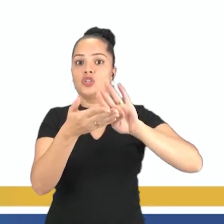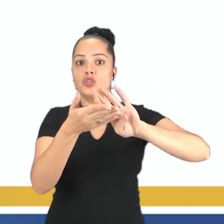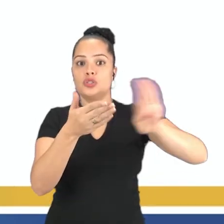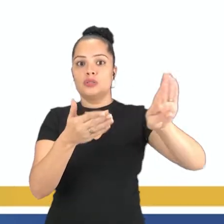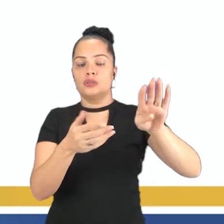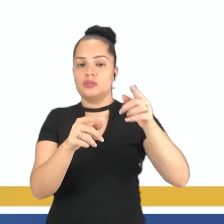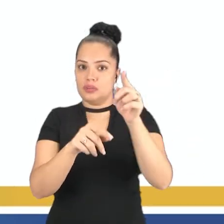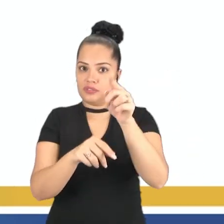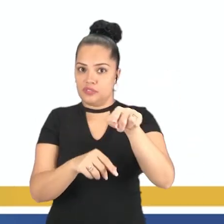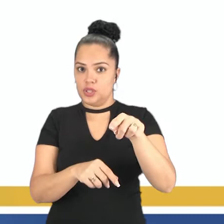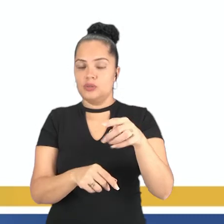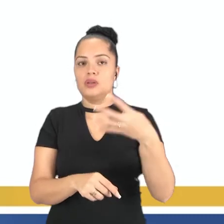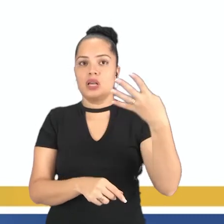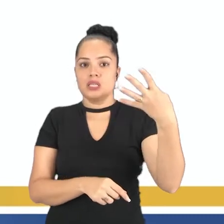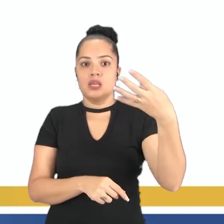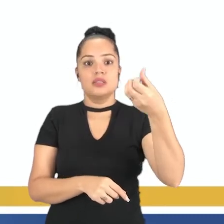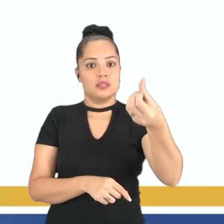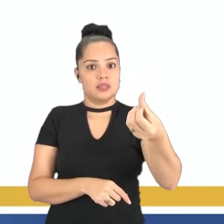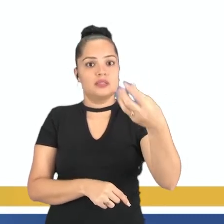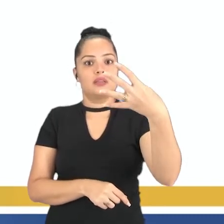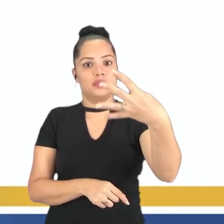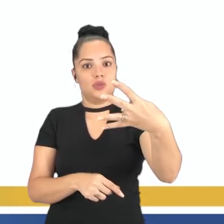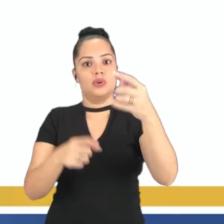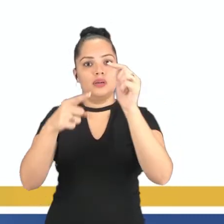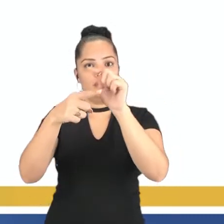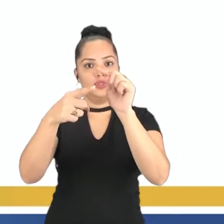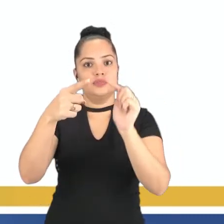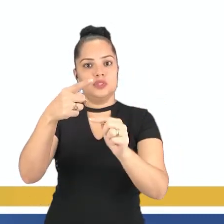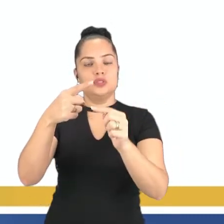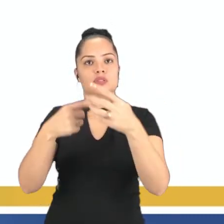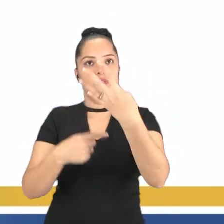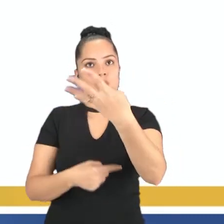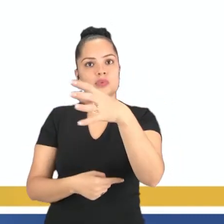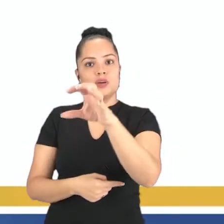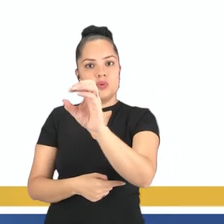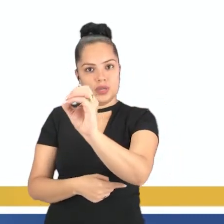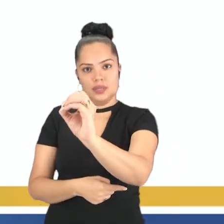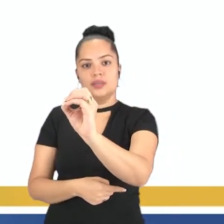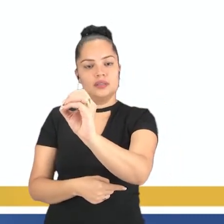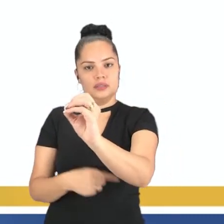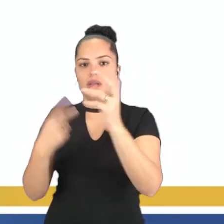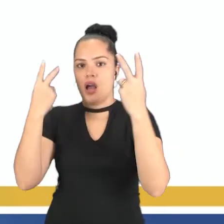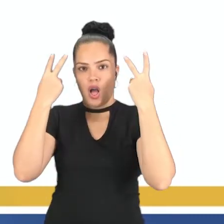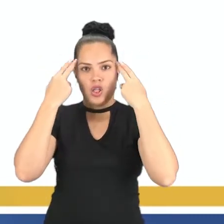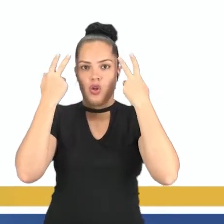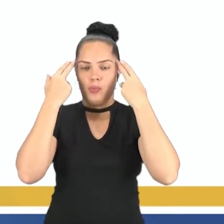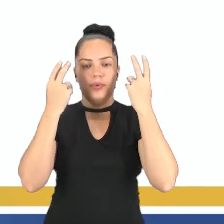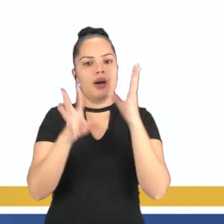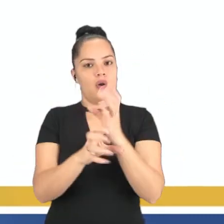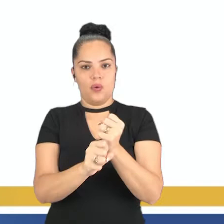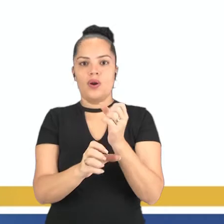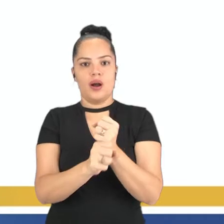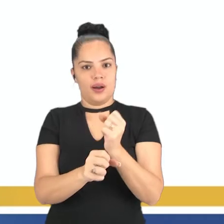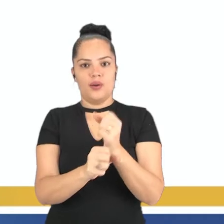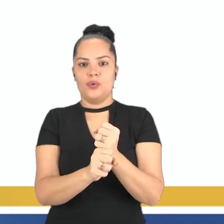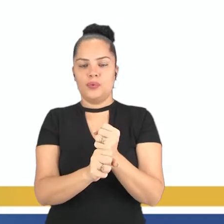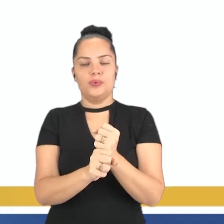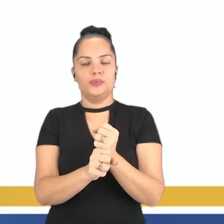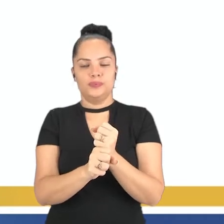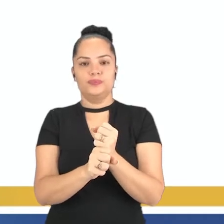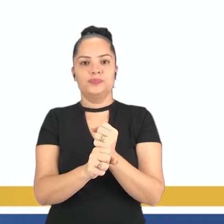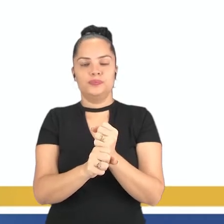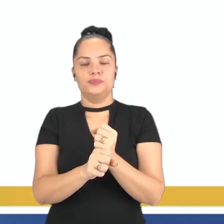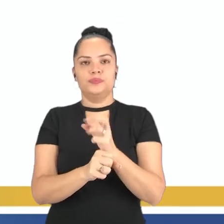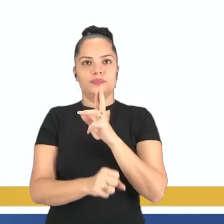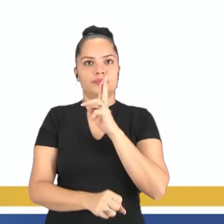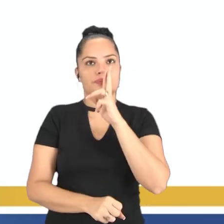fica 40. E agora você pode multiplicar dividir da forma que você conhece, né? 64 dividido para